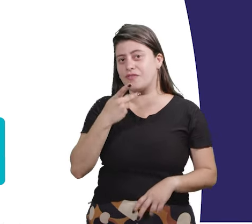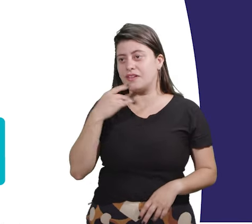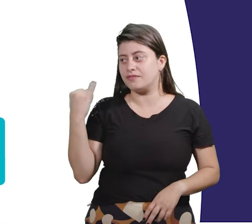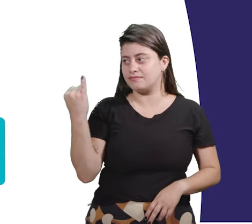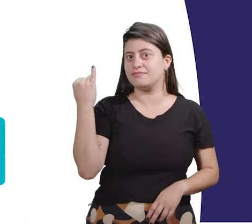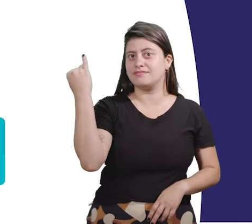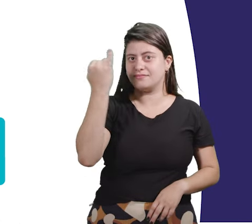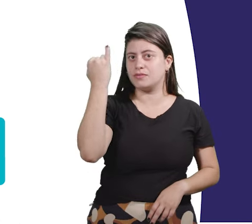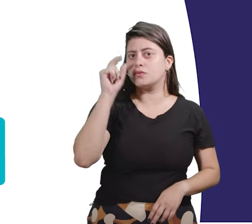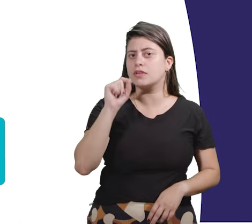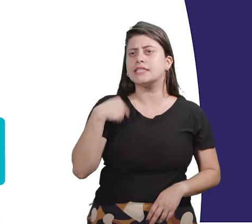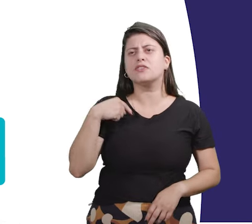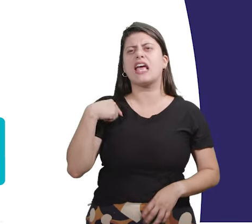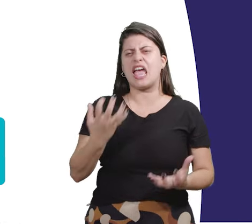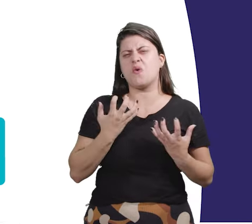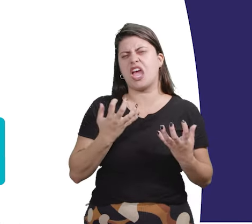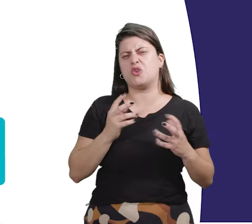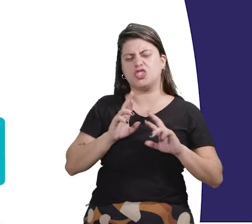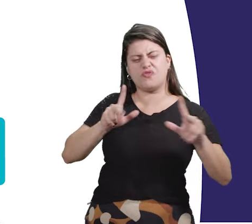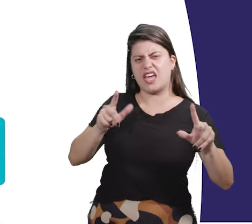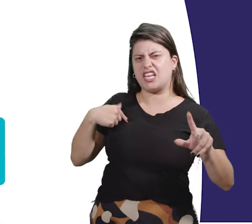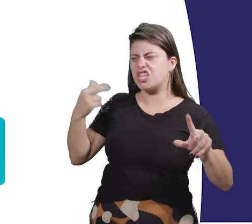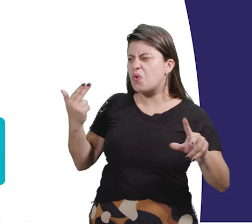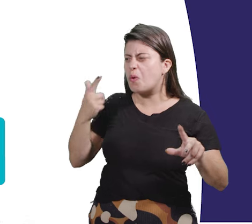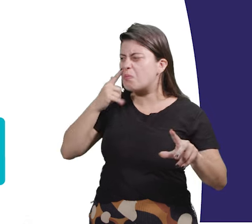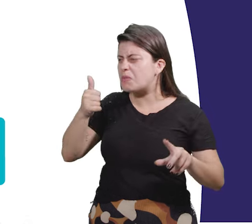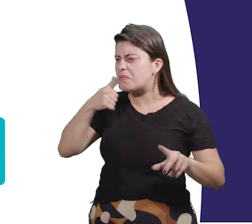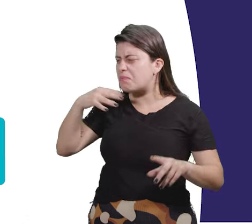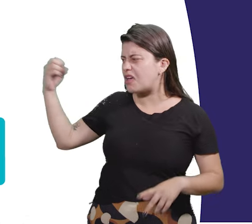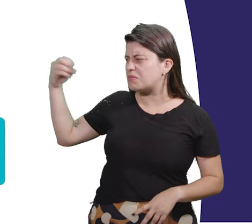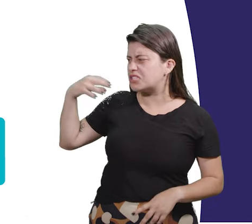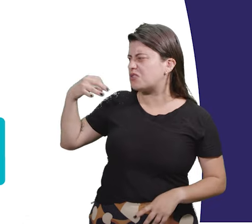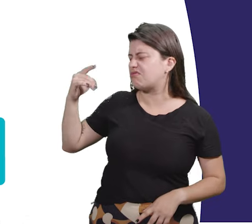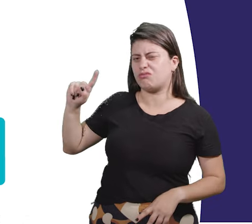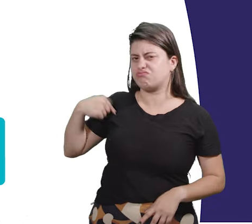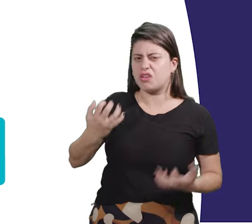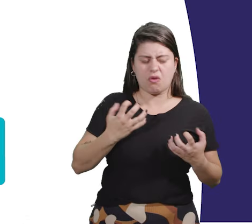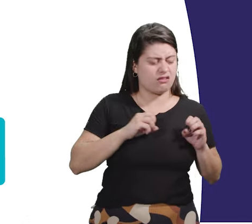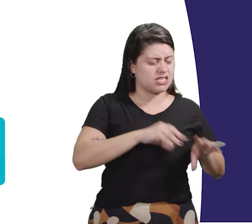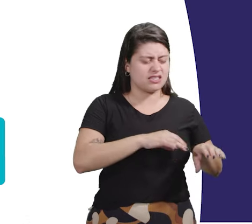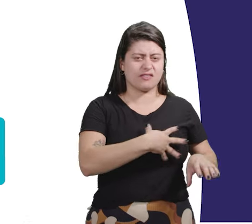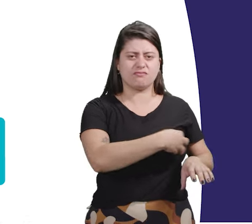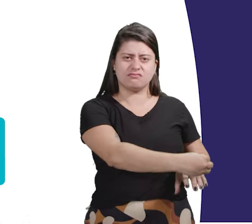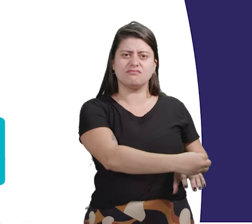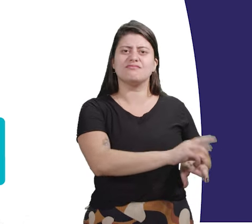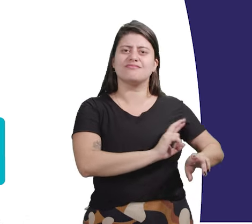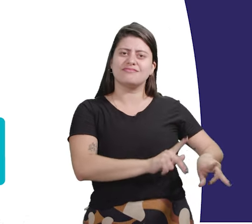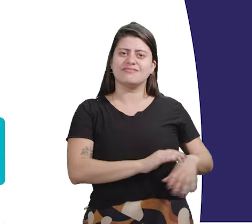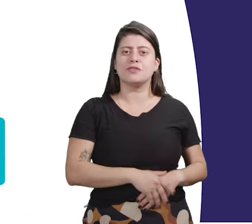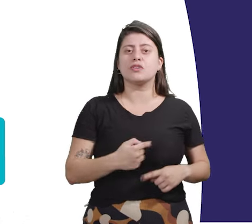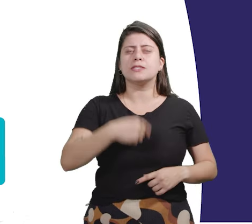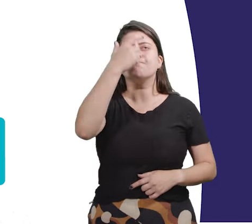essa decisão de fazer diferente, de buscar uma criação mais respeitosa, é importante que você comece por